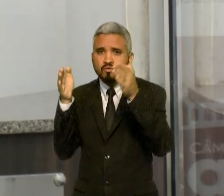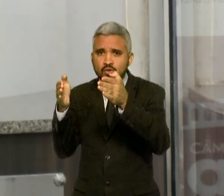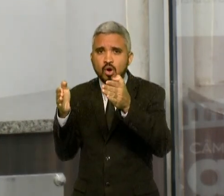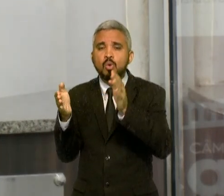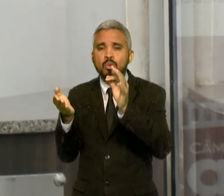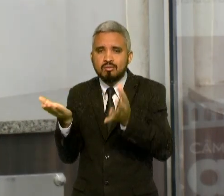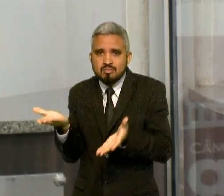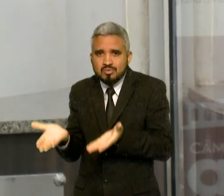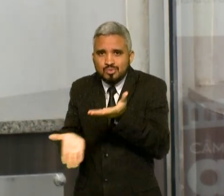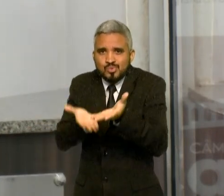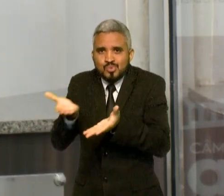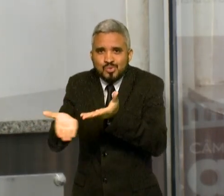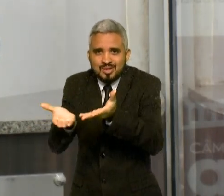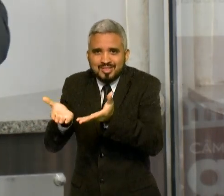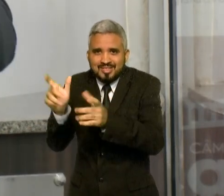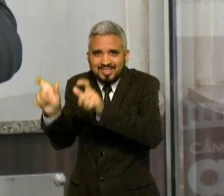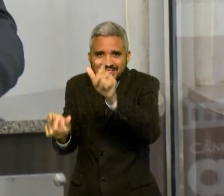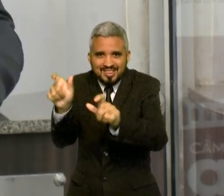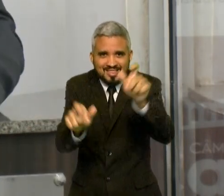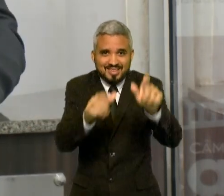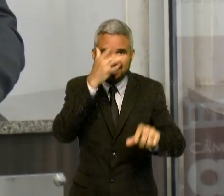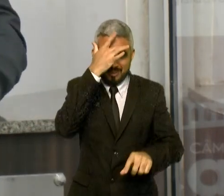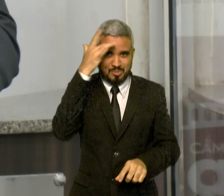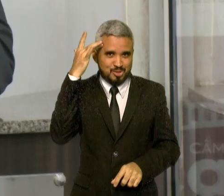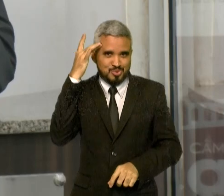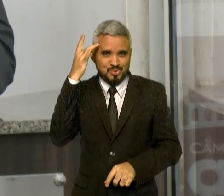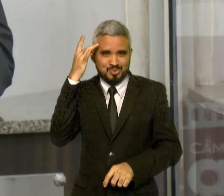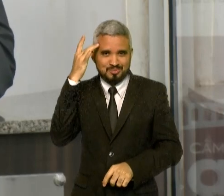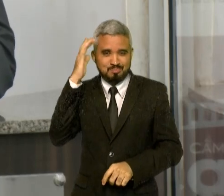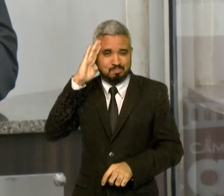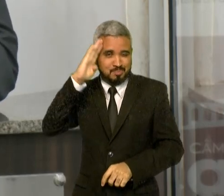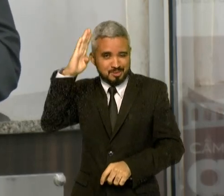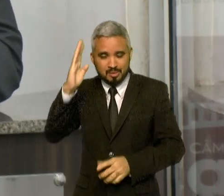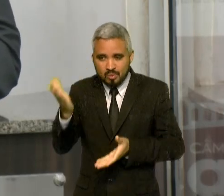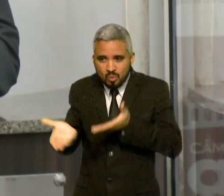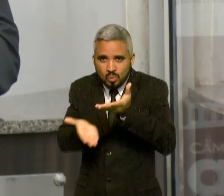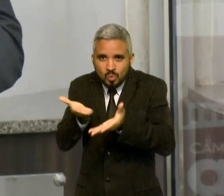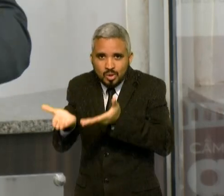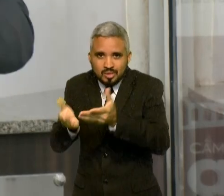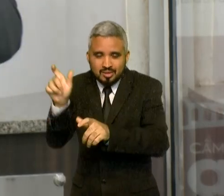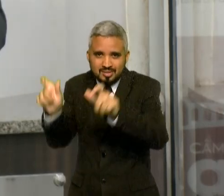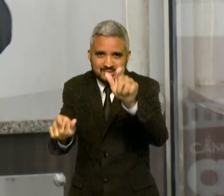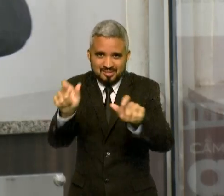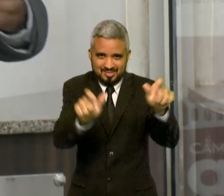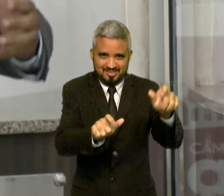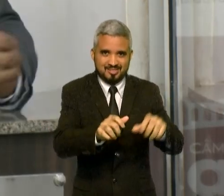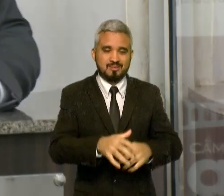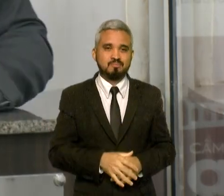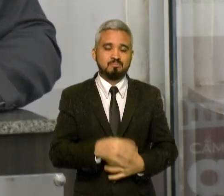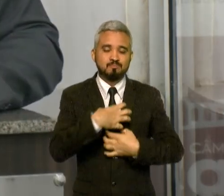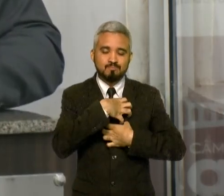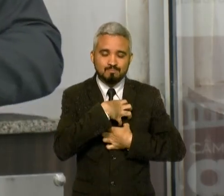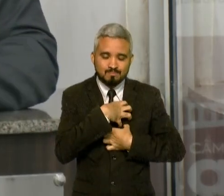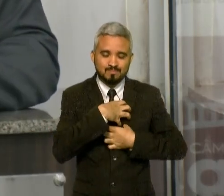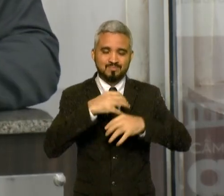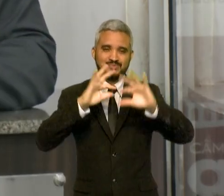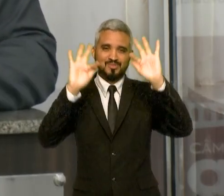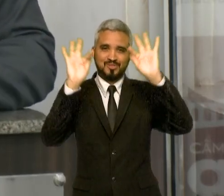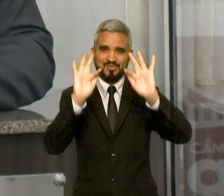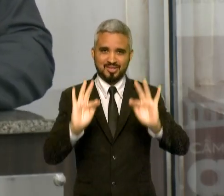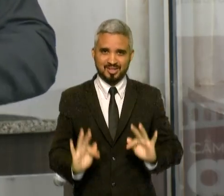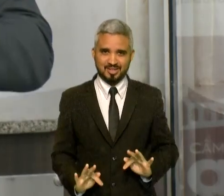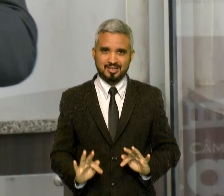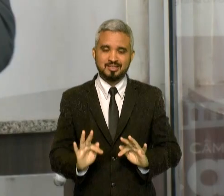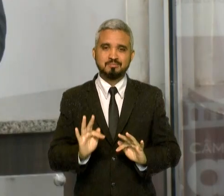pessoas, cuidar de gente. E isso tem sido a marca do seu governo. Então eu fico muito feliz de vivenciarmos esse momento de união da